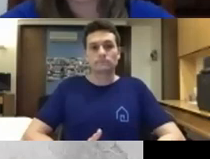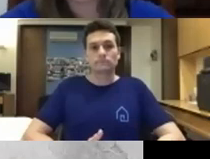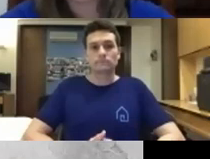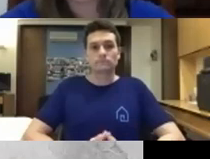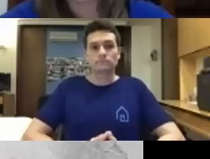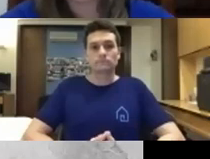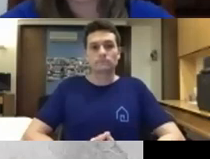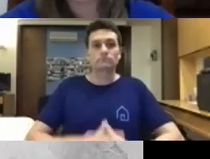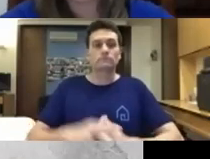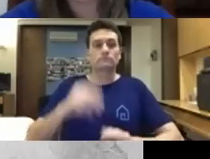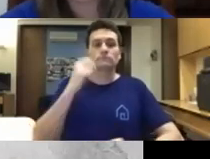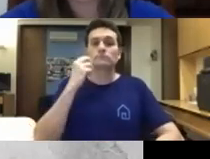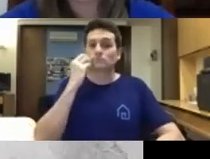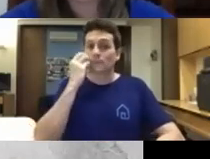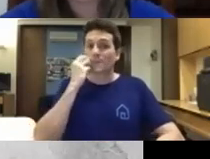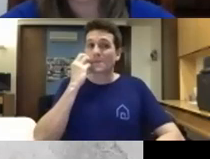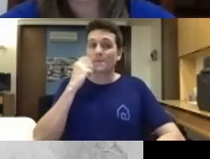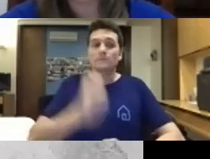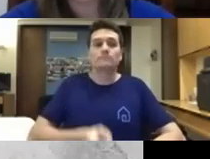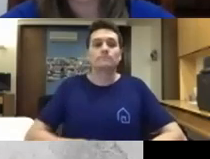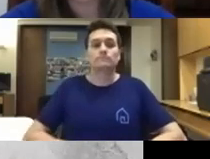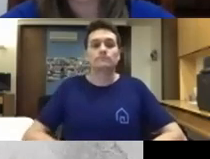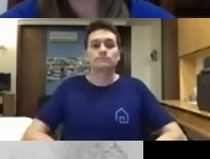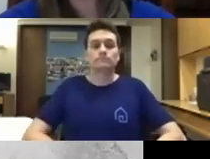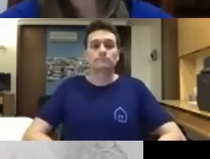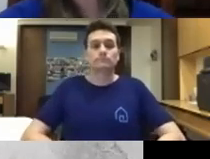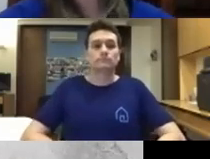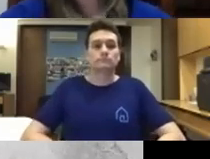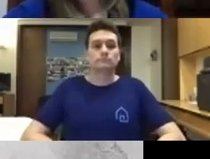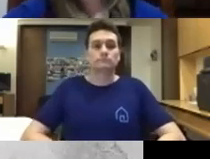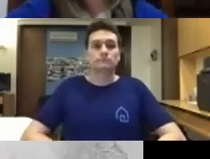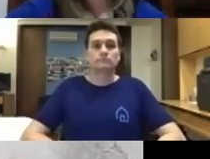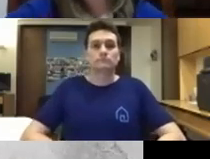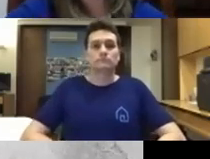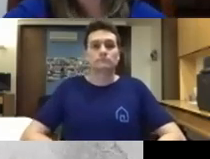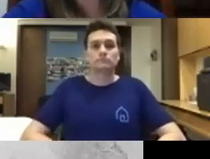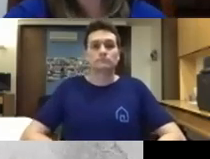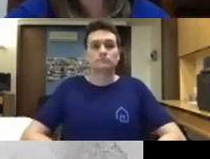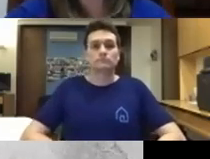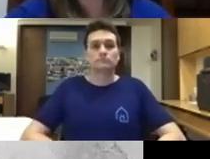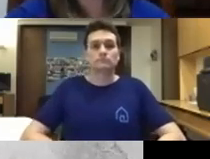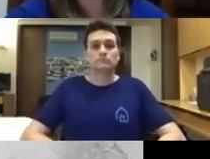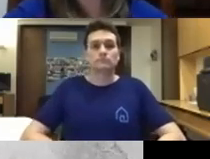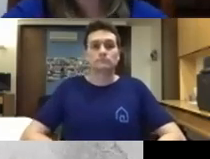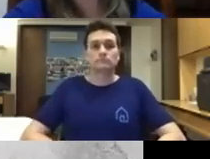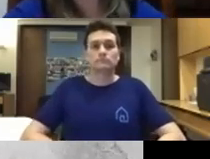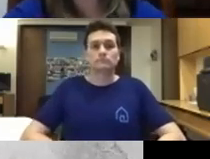nós temos uma live, eu estou pegando aqui a ficha, aqui, uma live sobre BIM, às 7 horas.